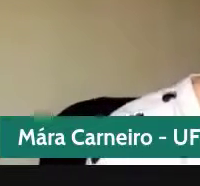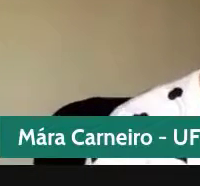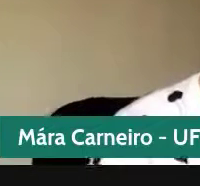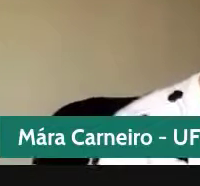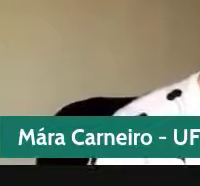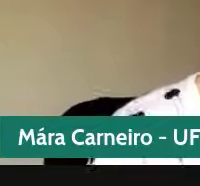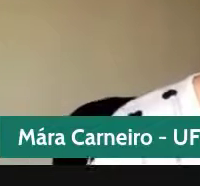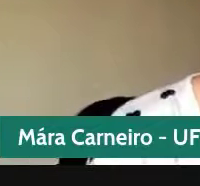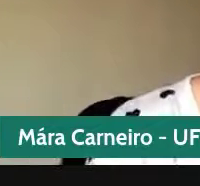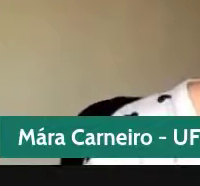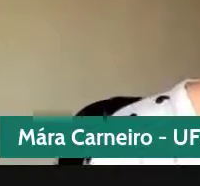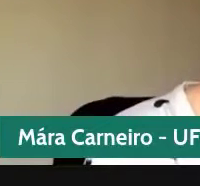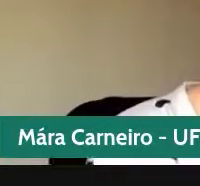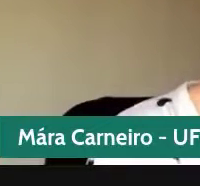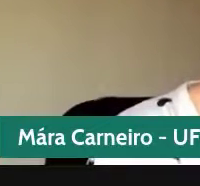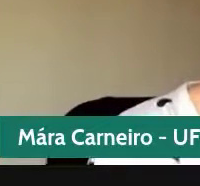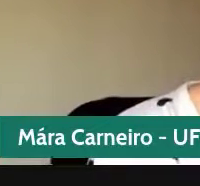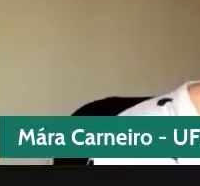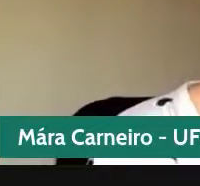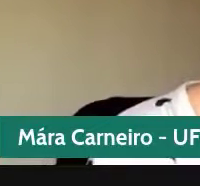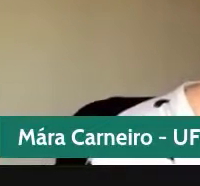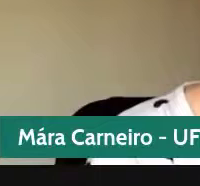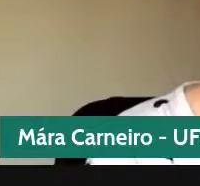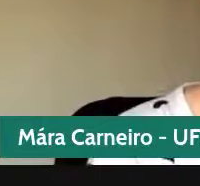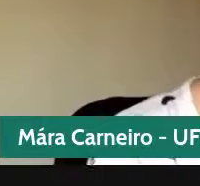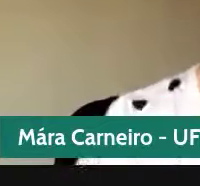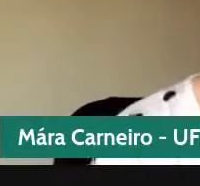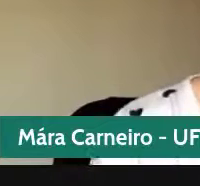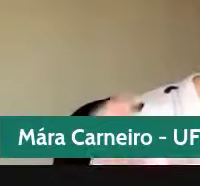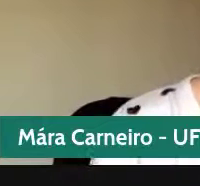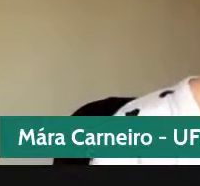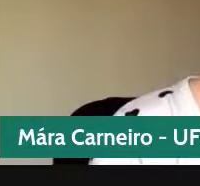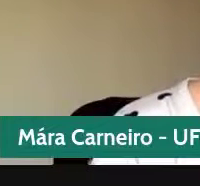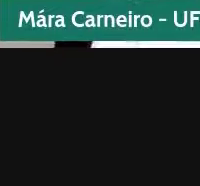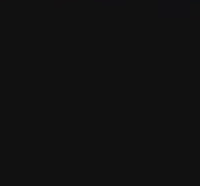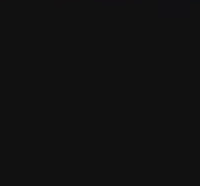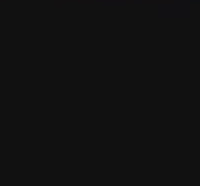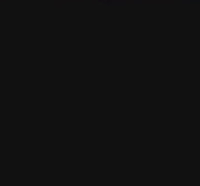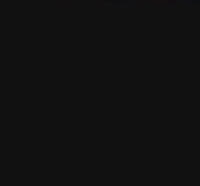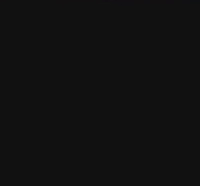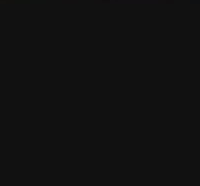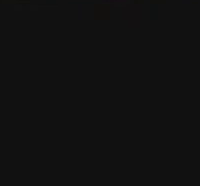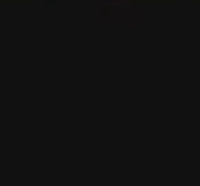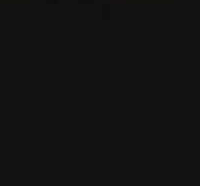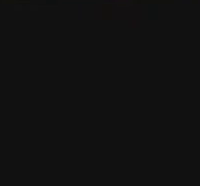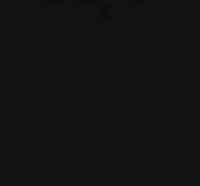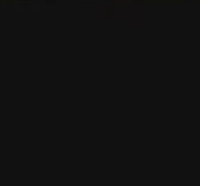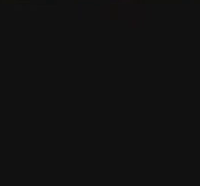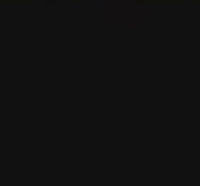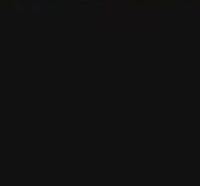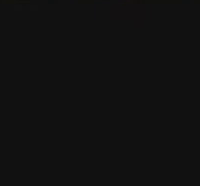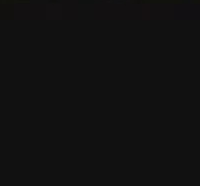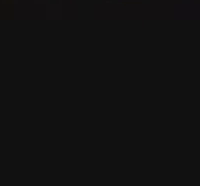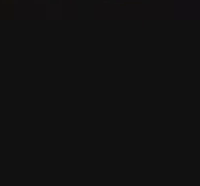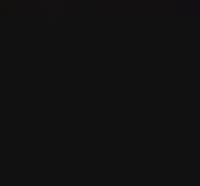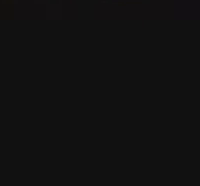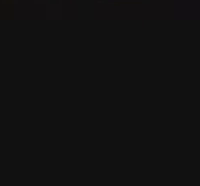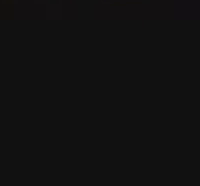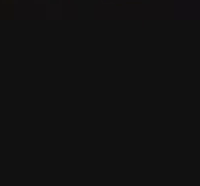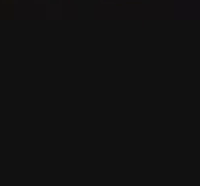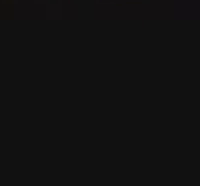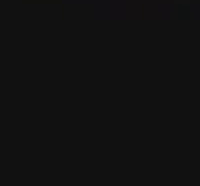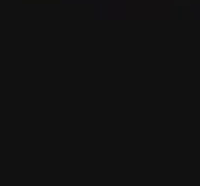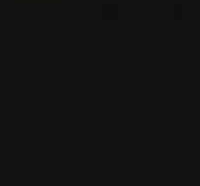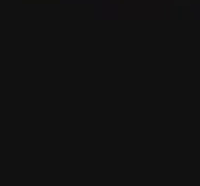Glória Silva é professora do Instituto Federal de Santa Catarina. Vou deixar para ela se apresentar com mais detalhes. Ela veio aqui